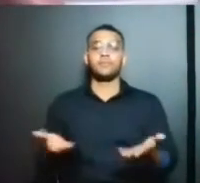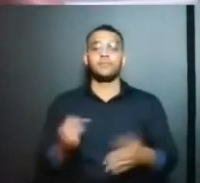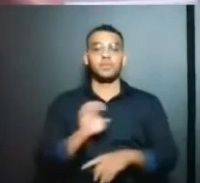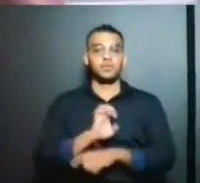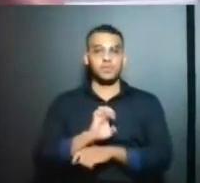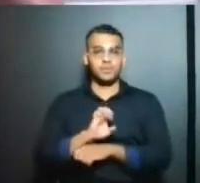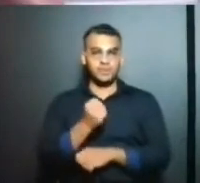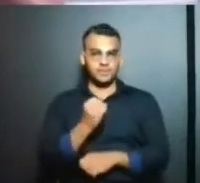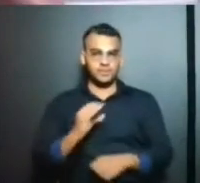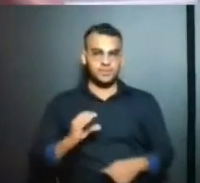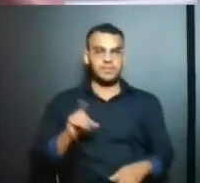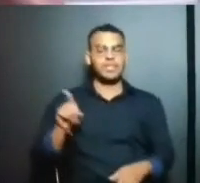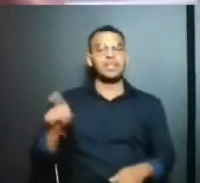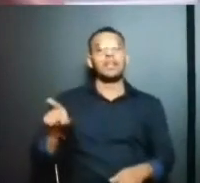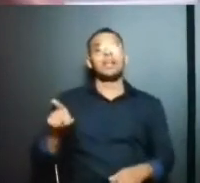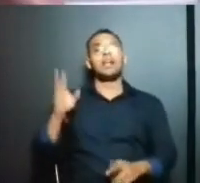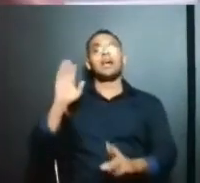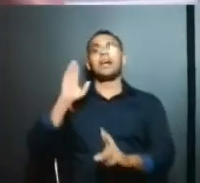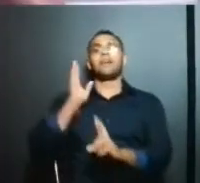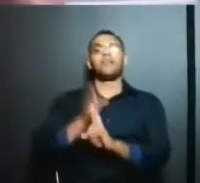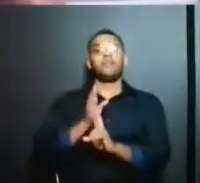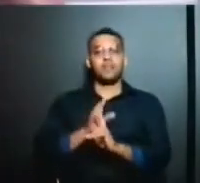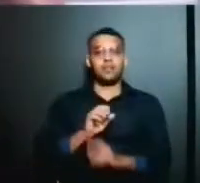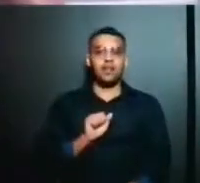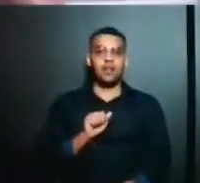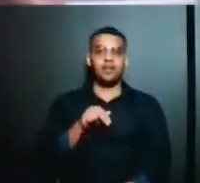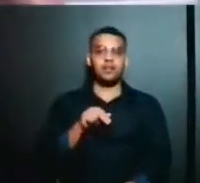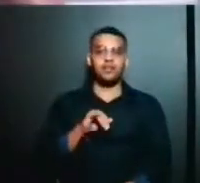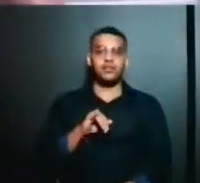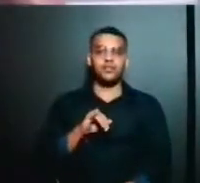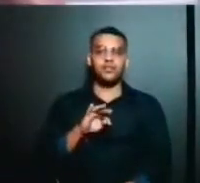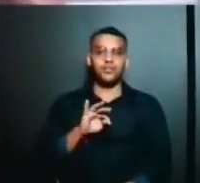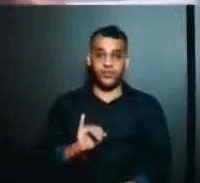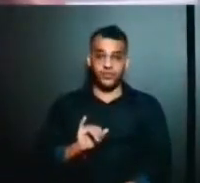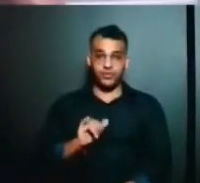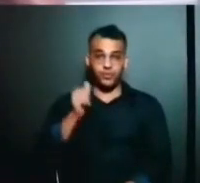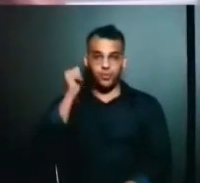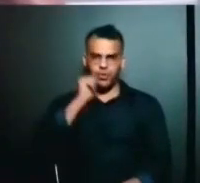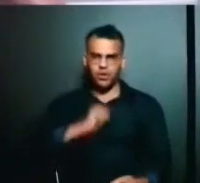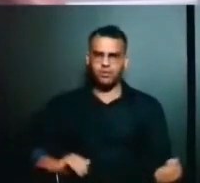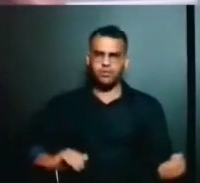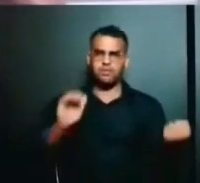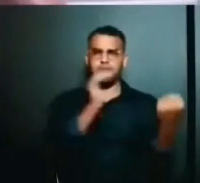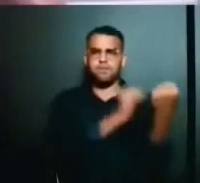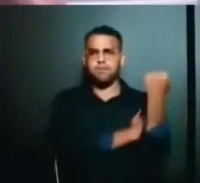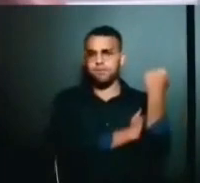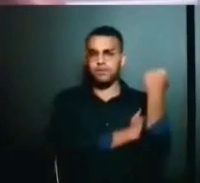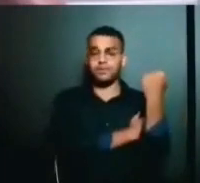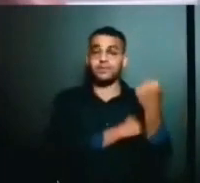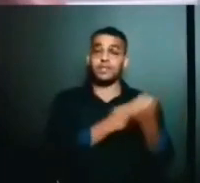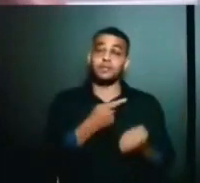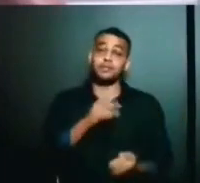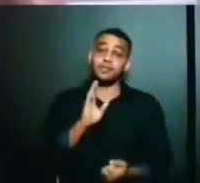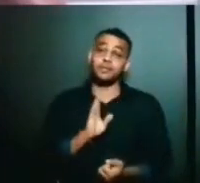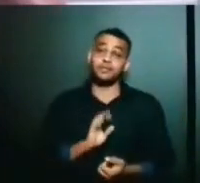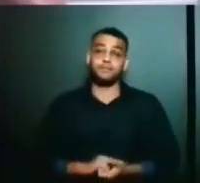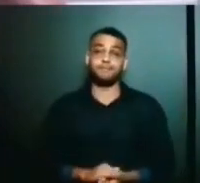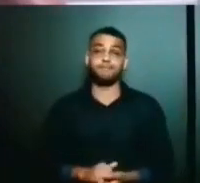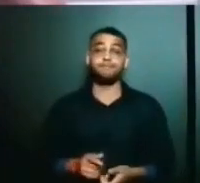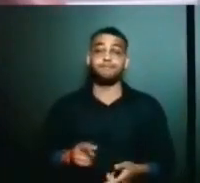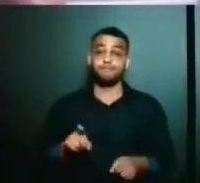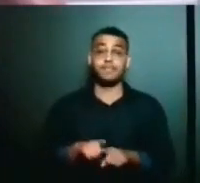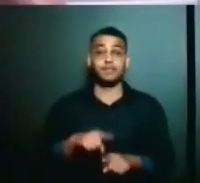Referência antifeminista no Brasil. E também a nossa queridíssima advogada Fábio Barroso, também